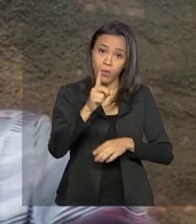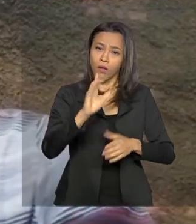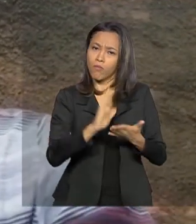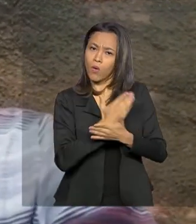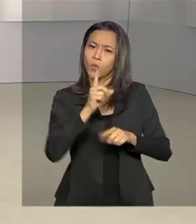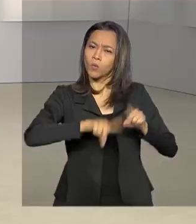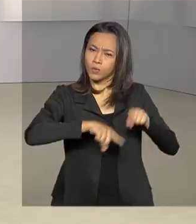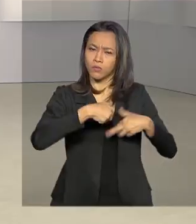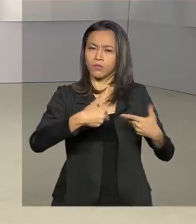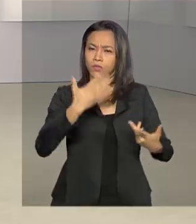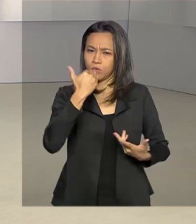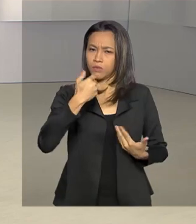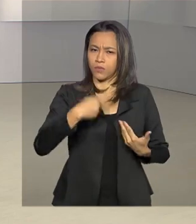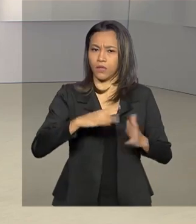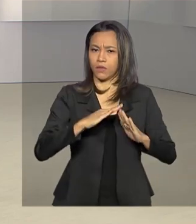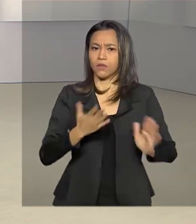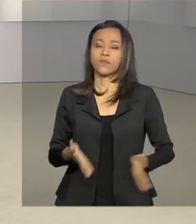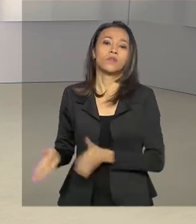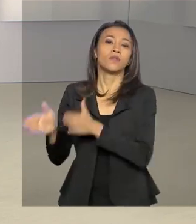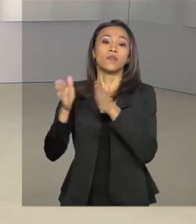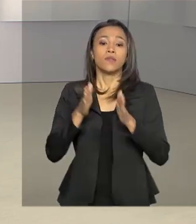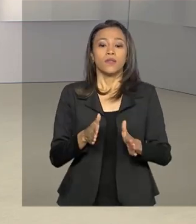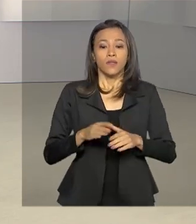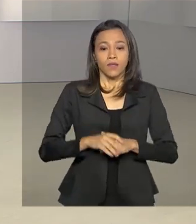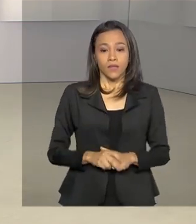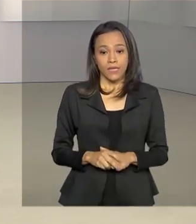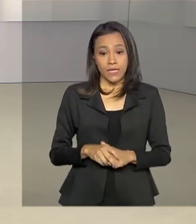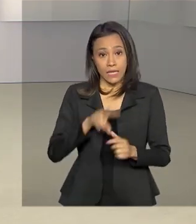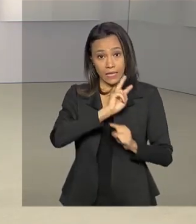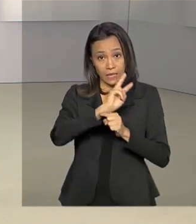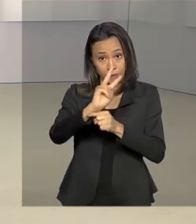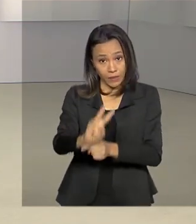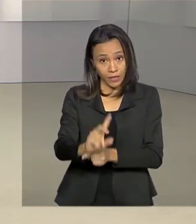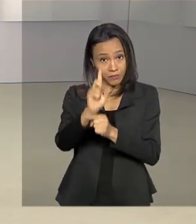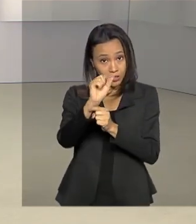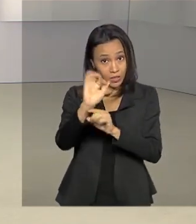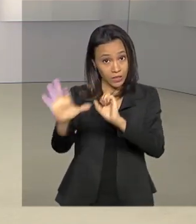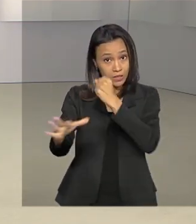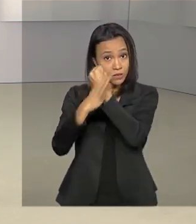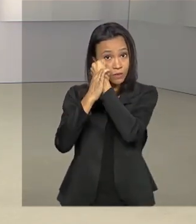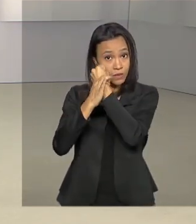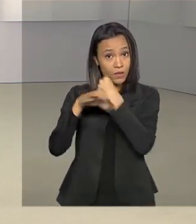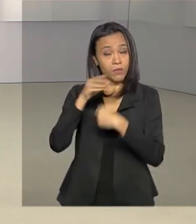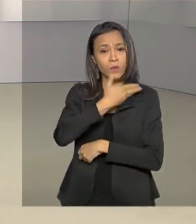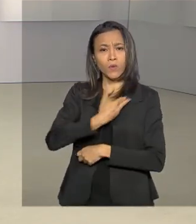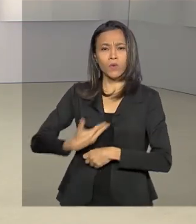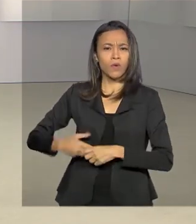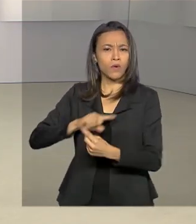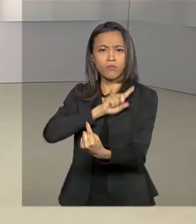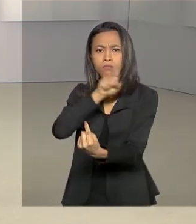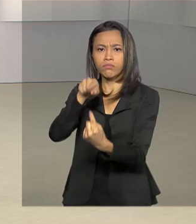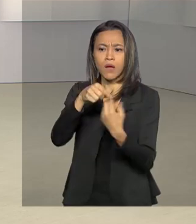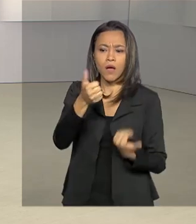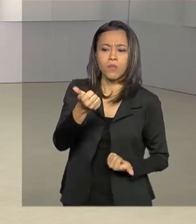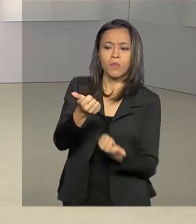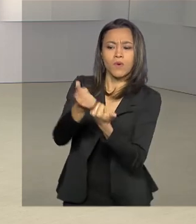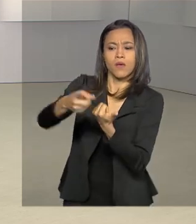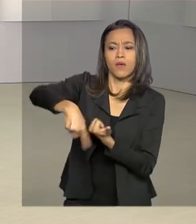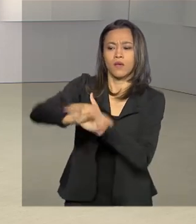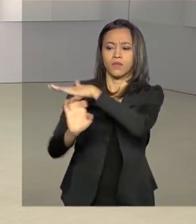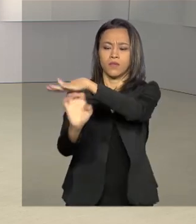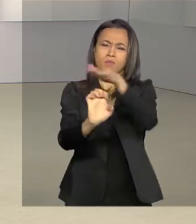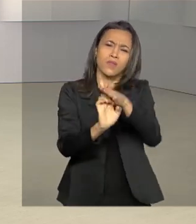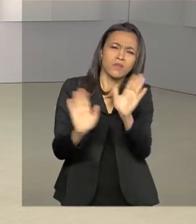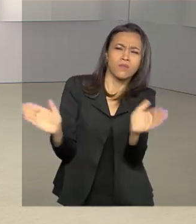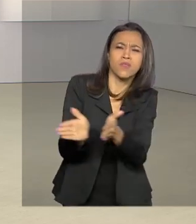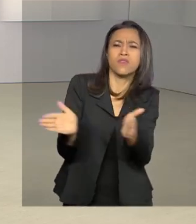casa. É isso. Crédito com garantia do governo para ajudar donos de pequenos negócios a